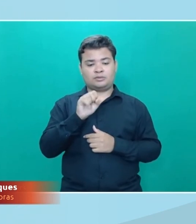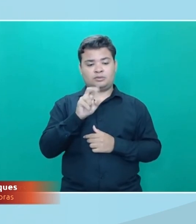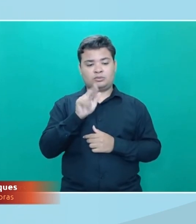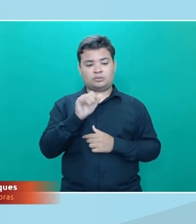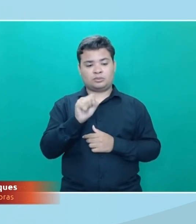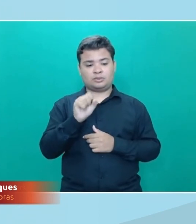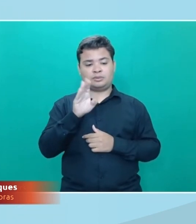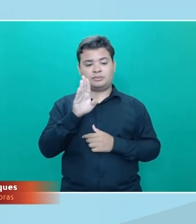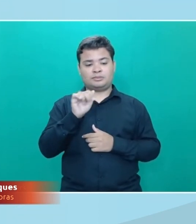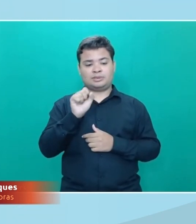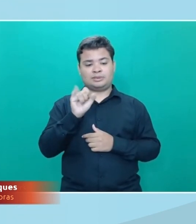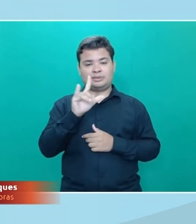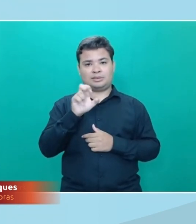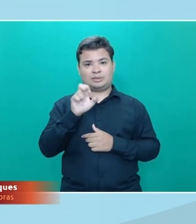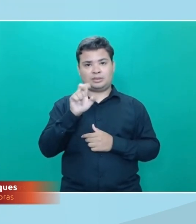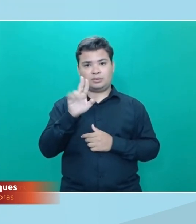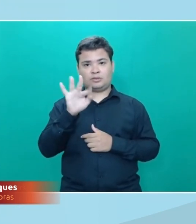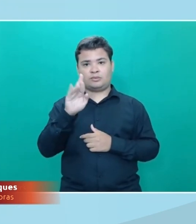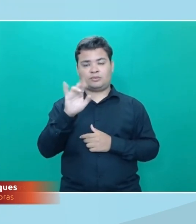artesvisuaisbasileufranca@gmail.com.